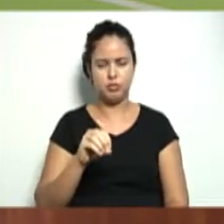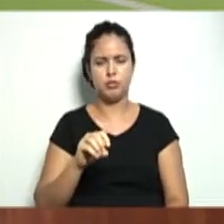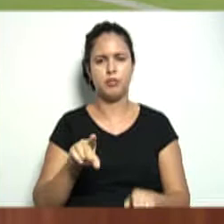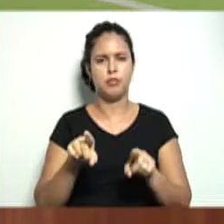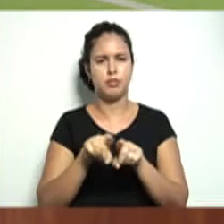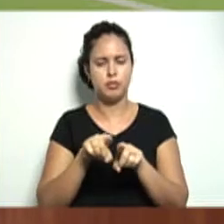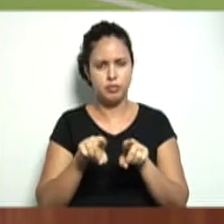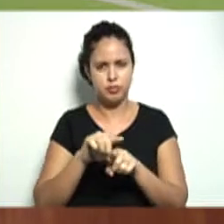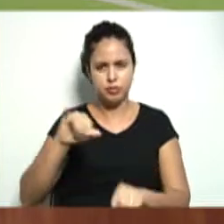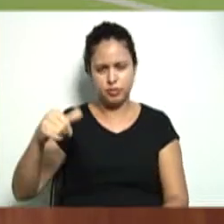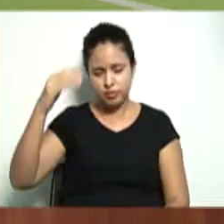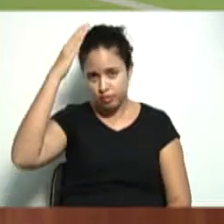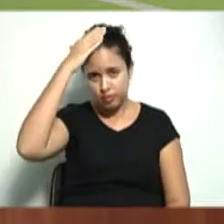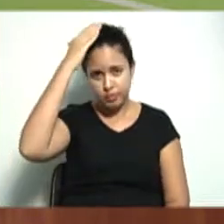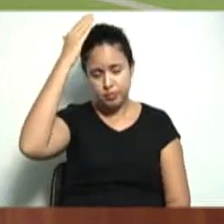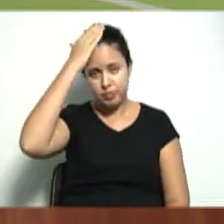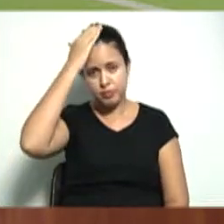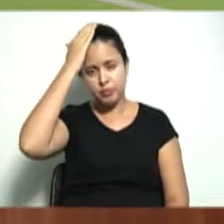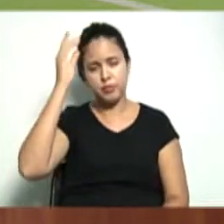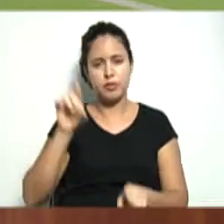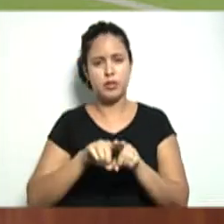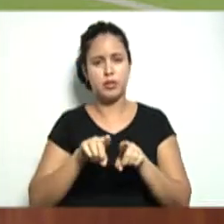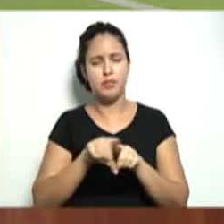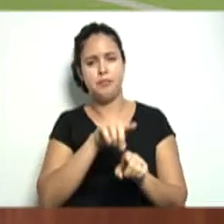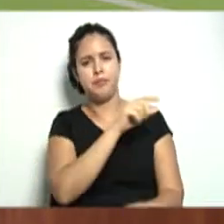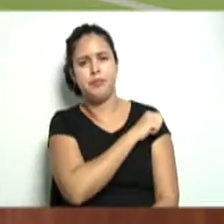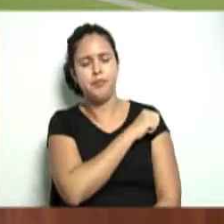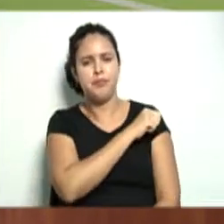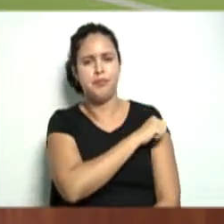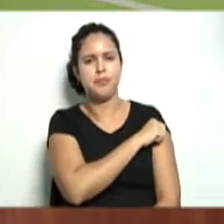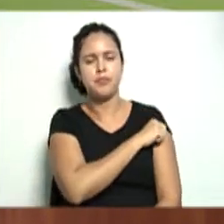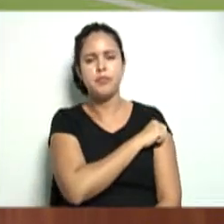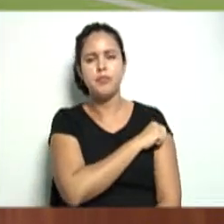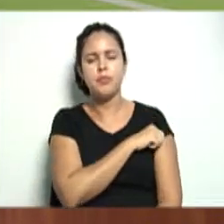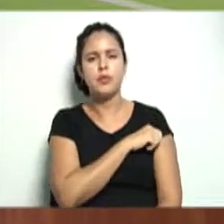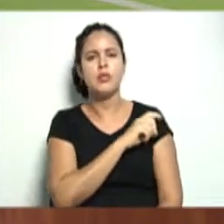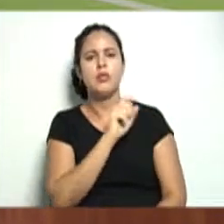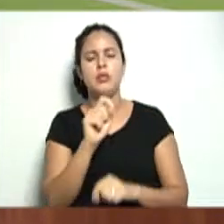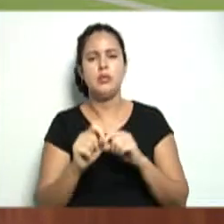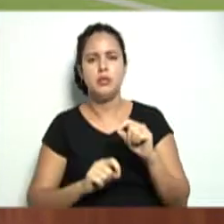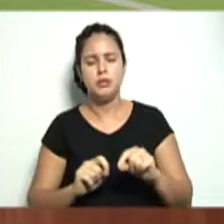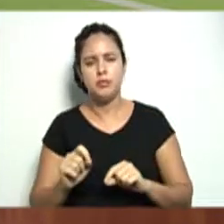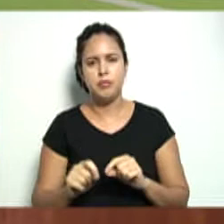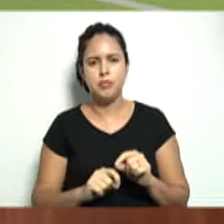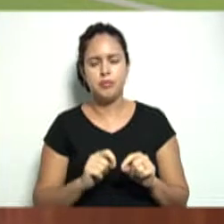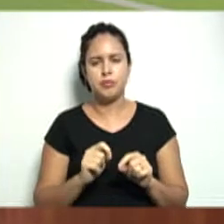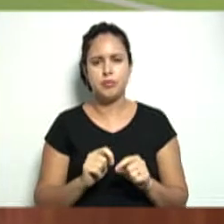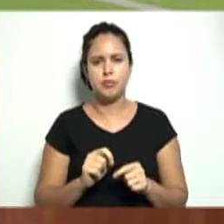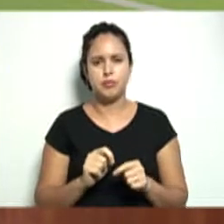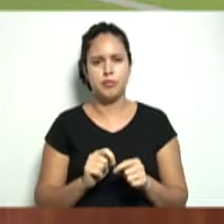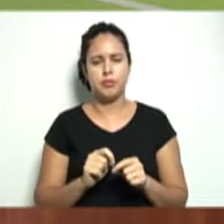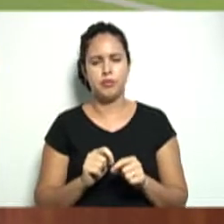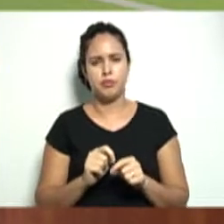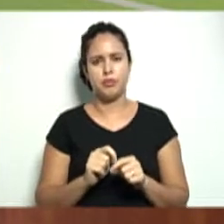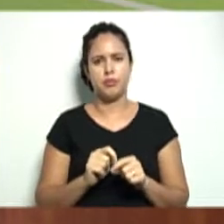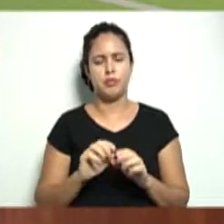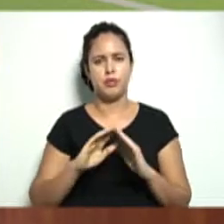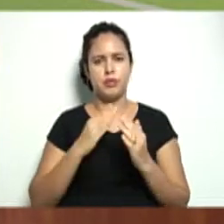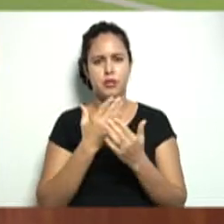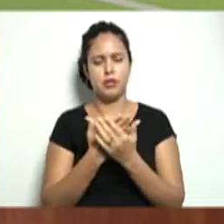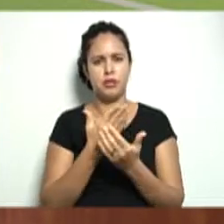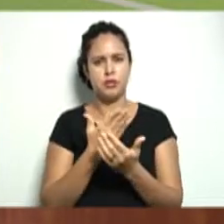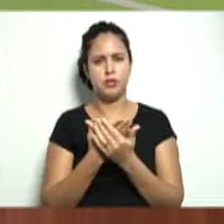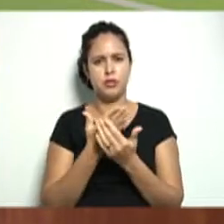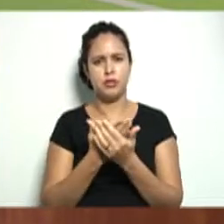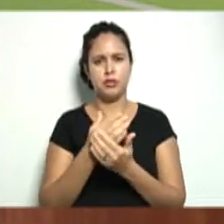Emburana, em Ji-Paraná, os estudantes, cadê? Os estudantes da escola